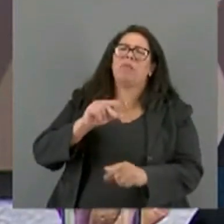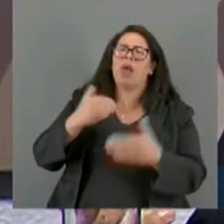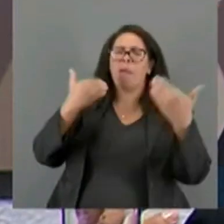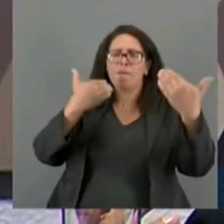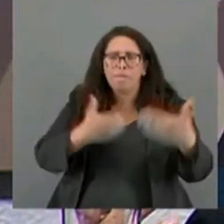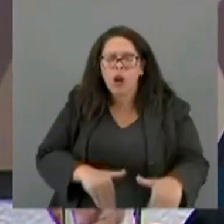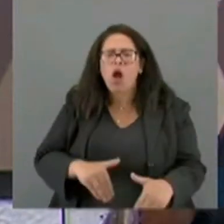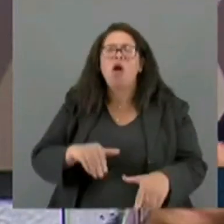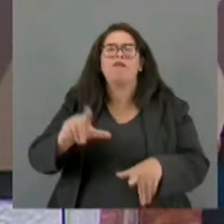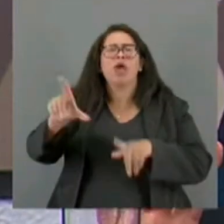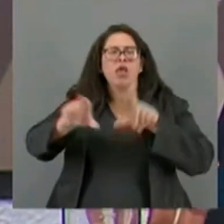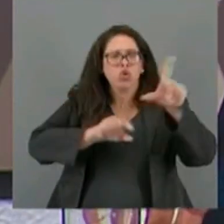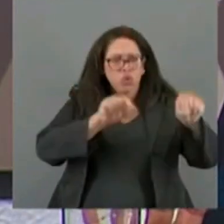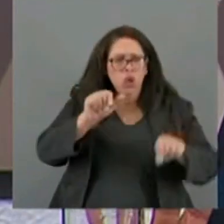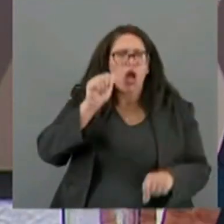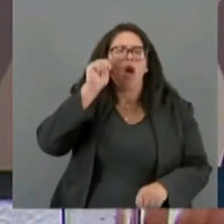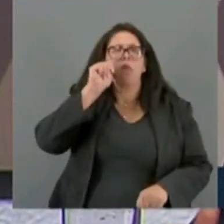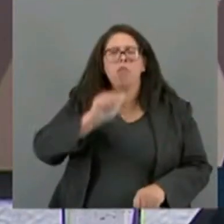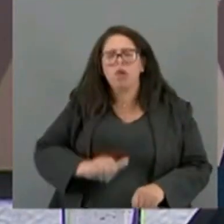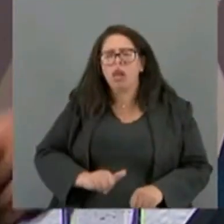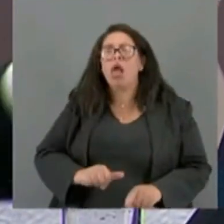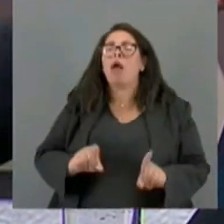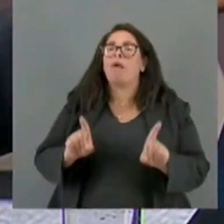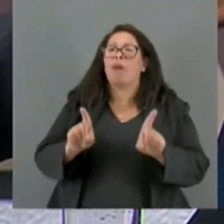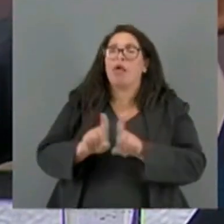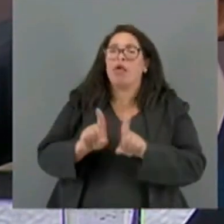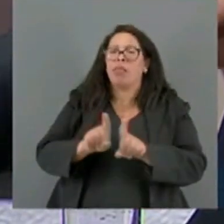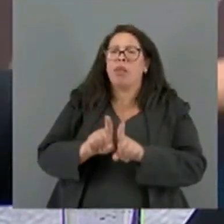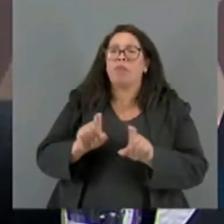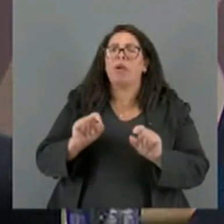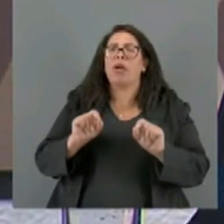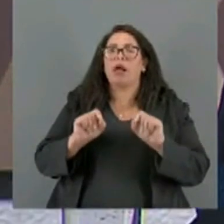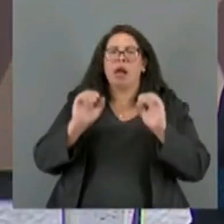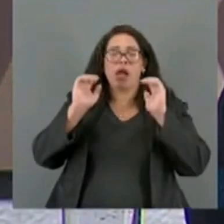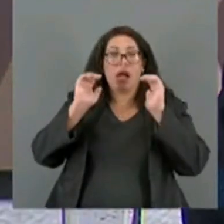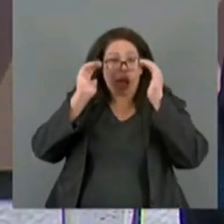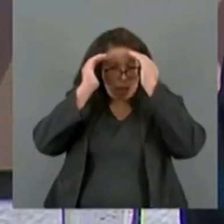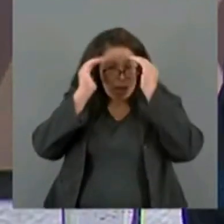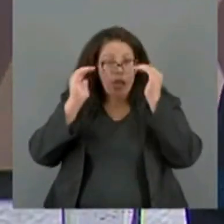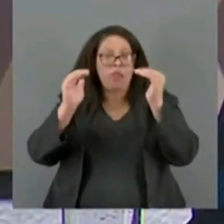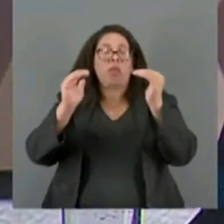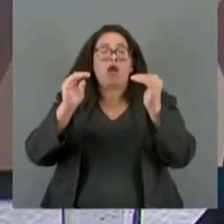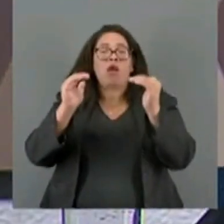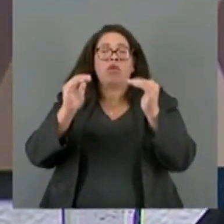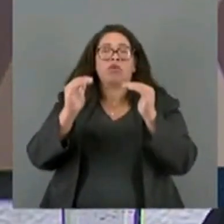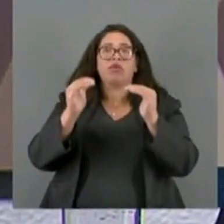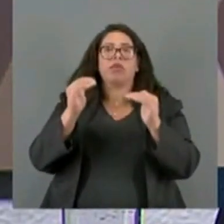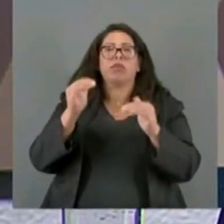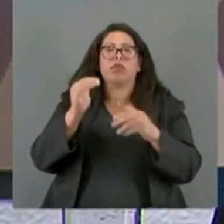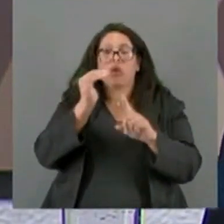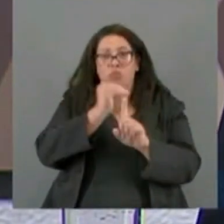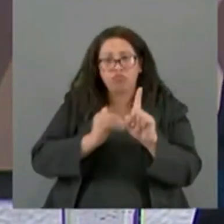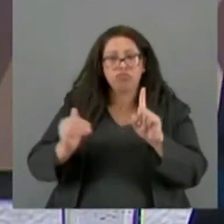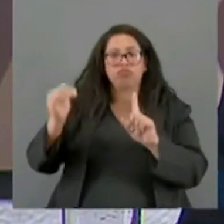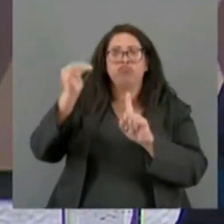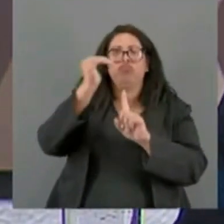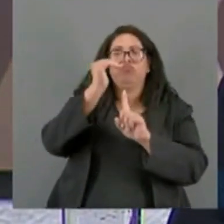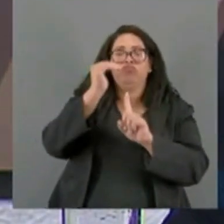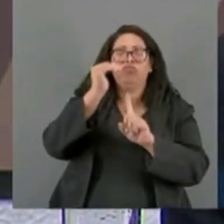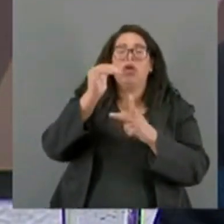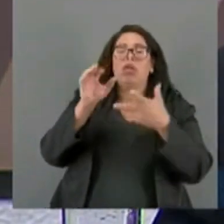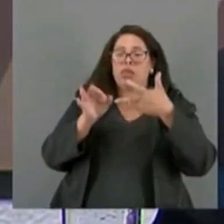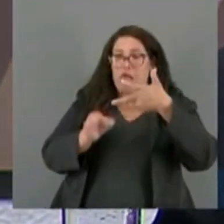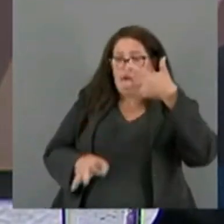e indicação. Agora, claro que nós respeitamos o que nós que somos magistrados, que somos intérpretes da